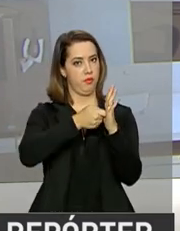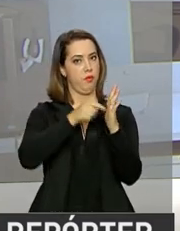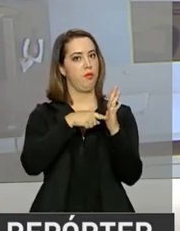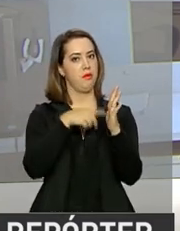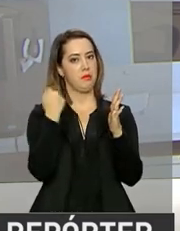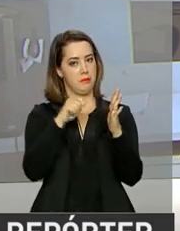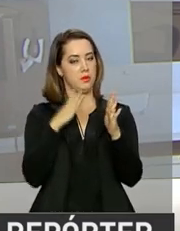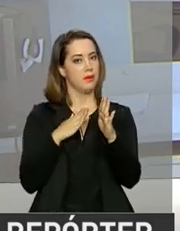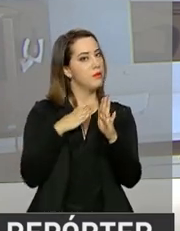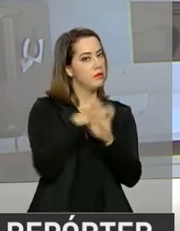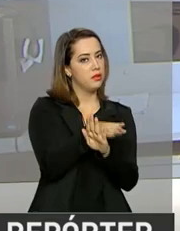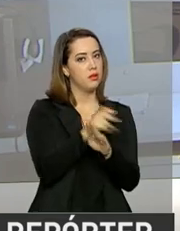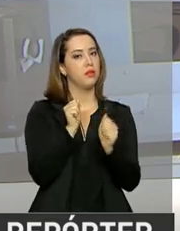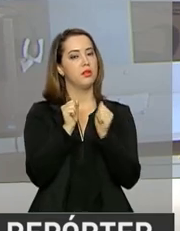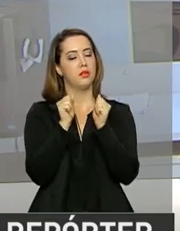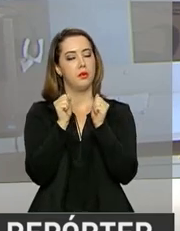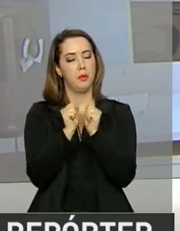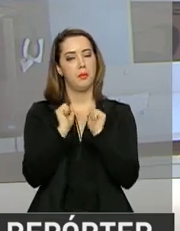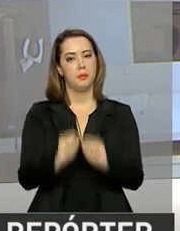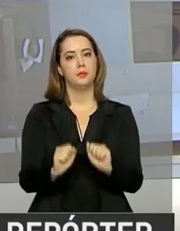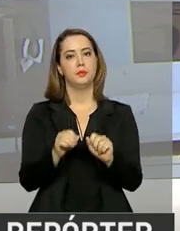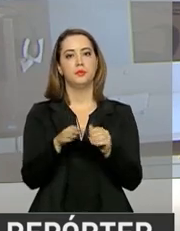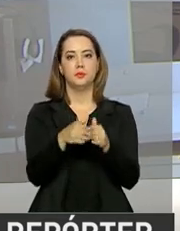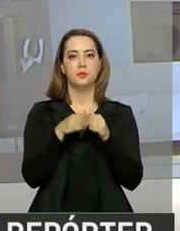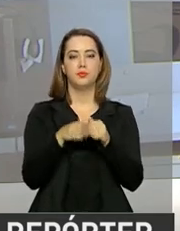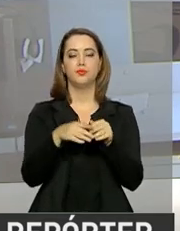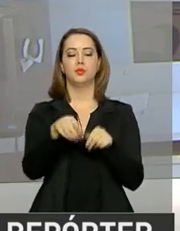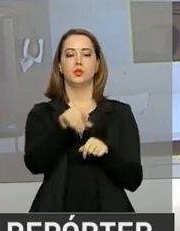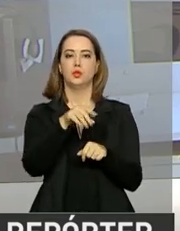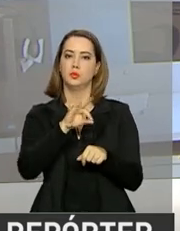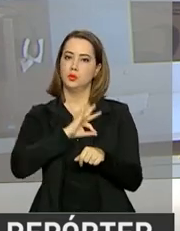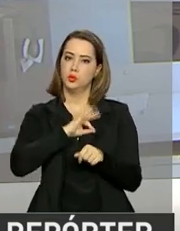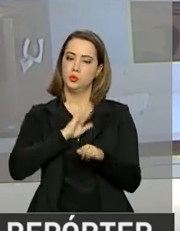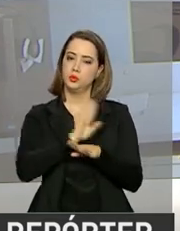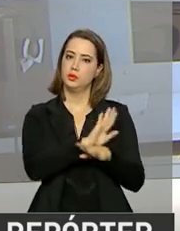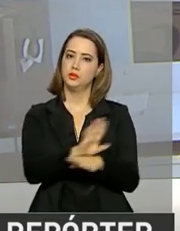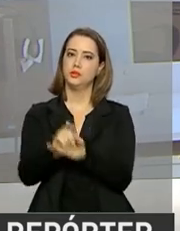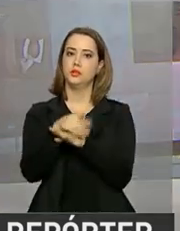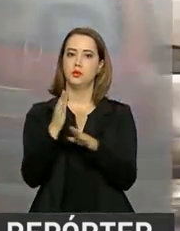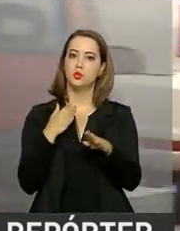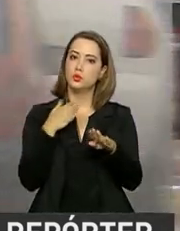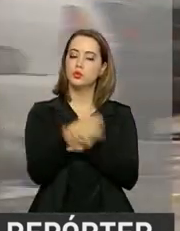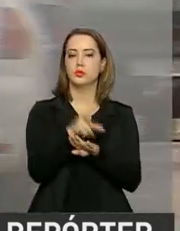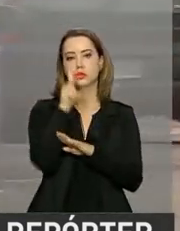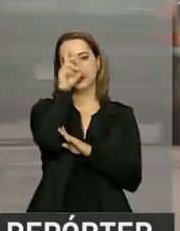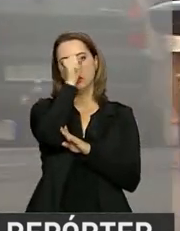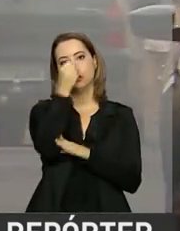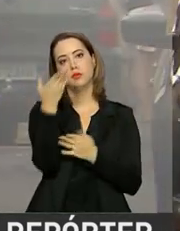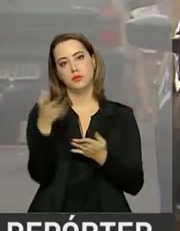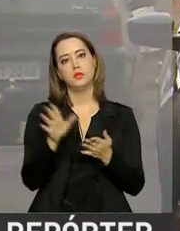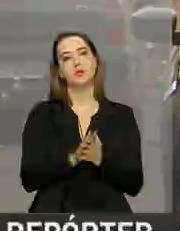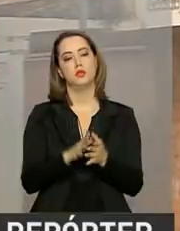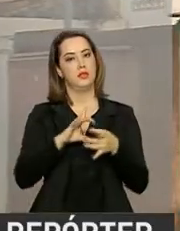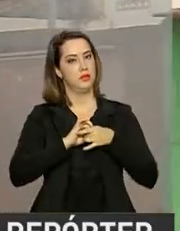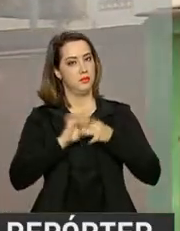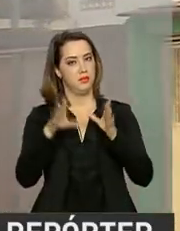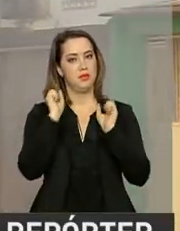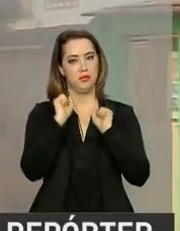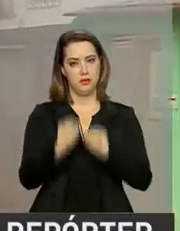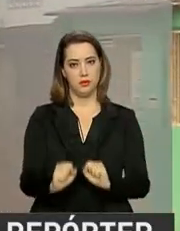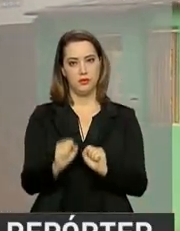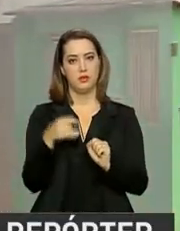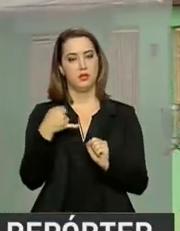focos do Mosquito aeds egipt que transmite a dengue a chicungunha e a zica a permissão Vale quando o local estiver